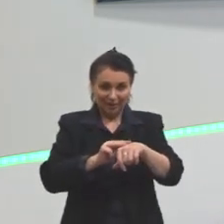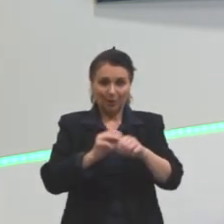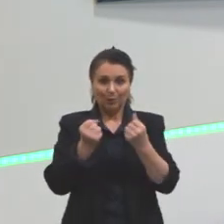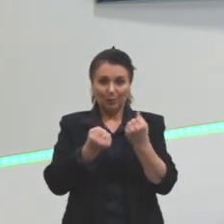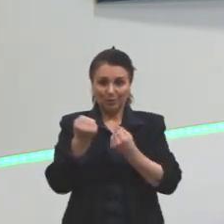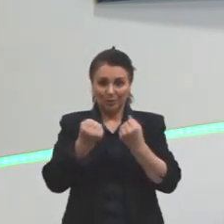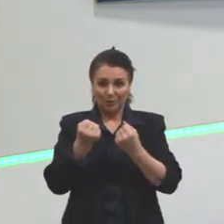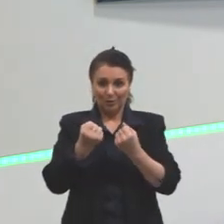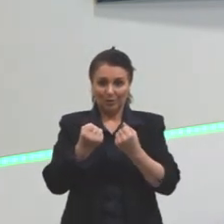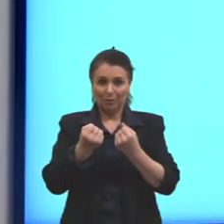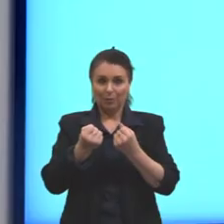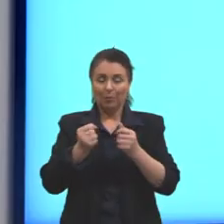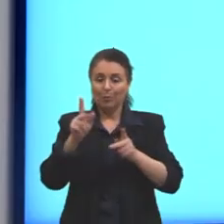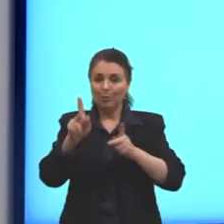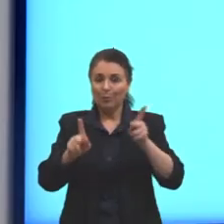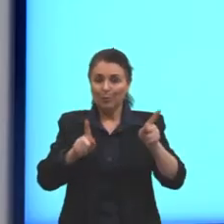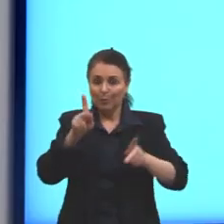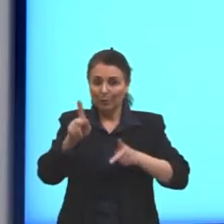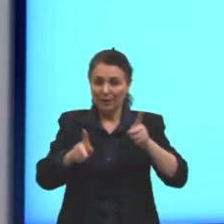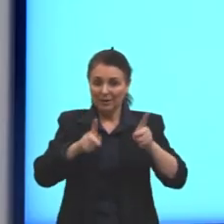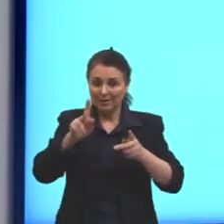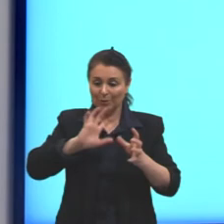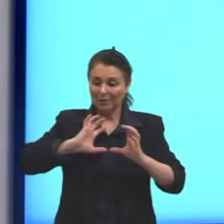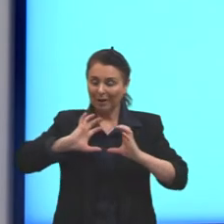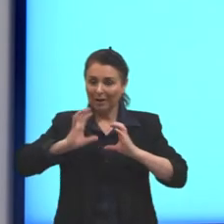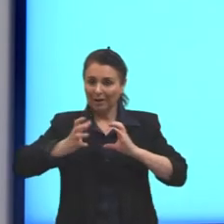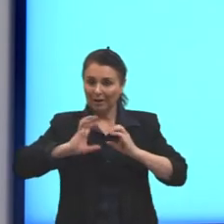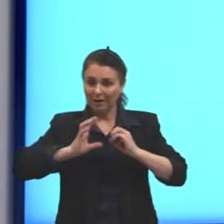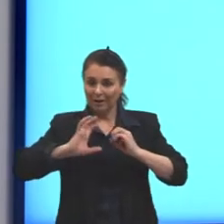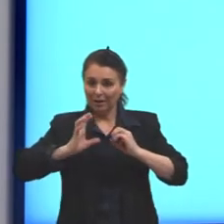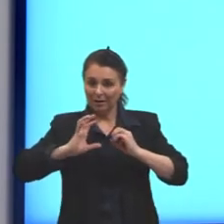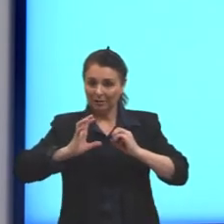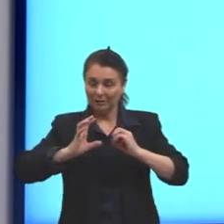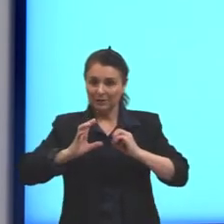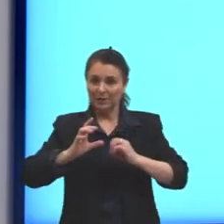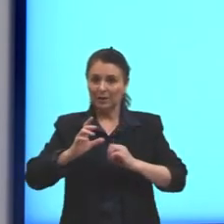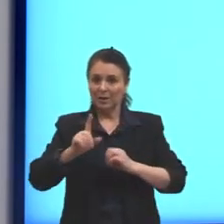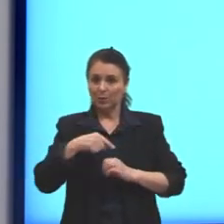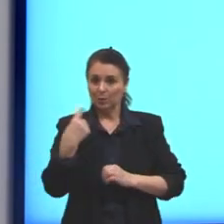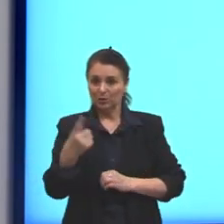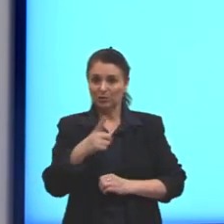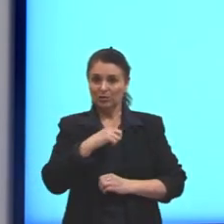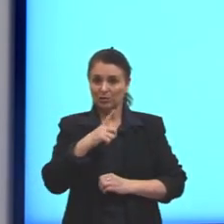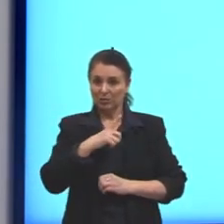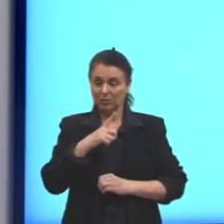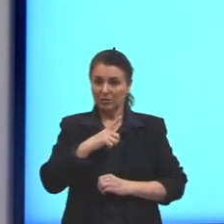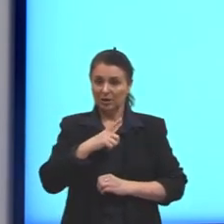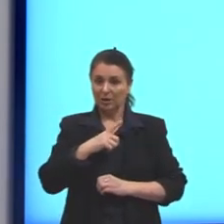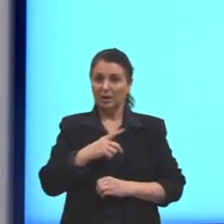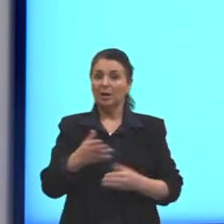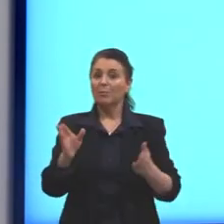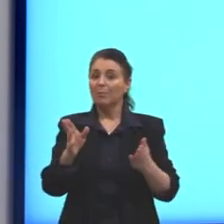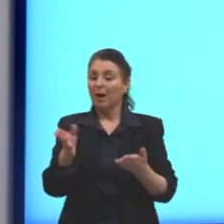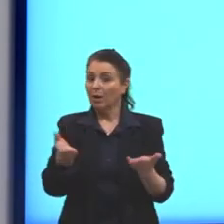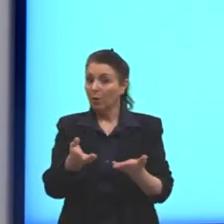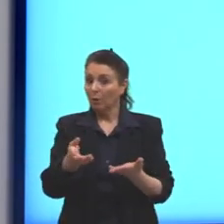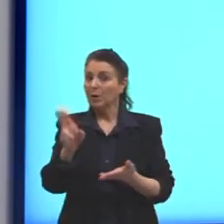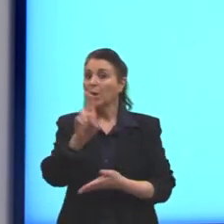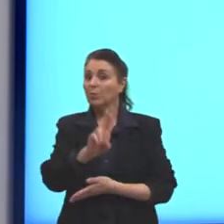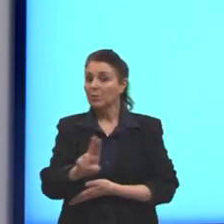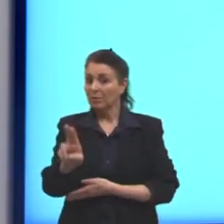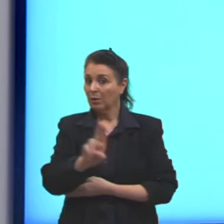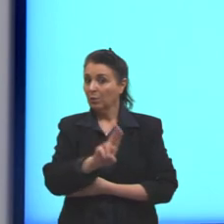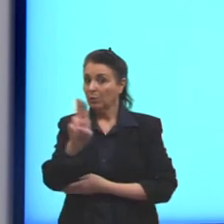bom polarização de cargo então é quando a gente tem a gente já falou sobre isso né só para dar nome as coisas